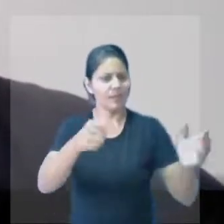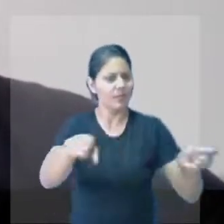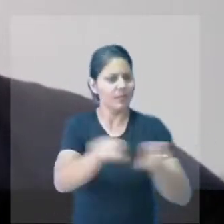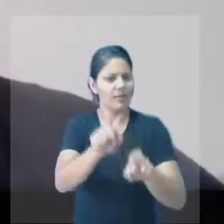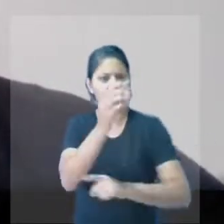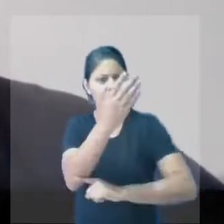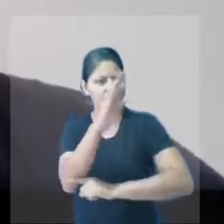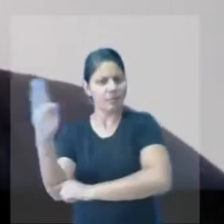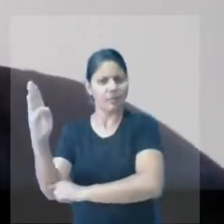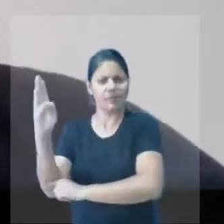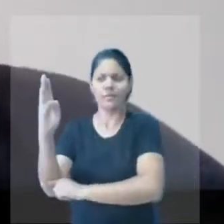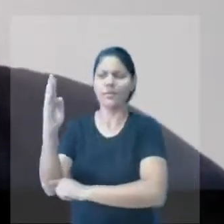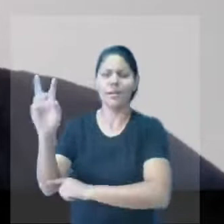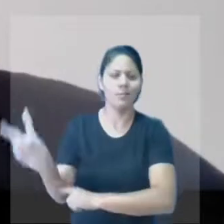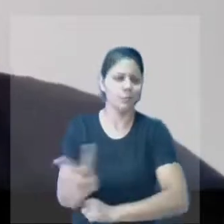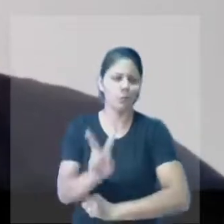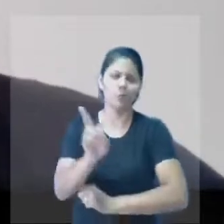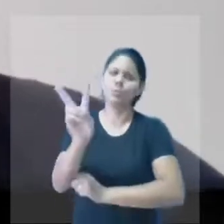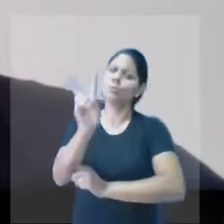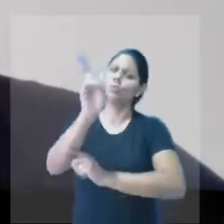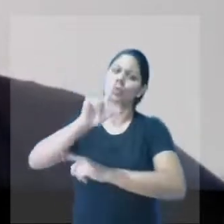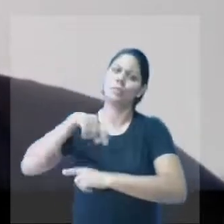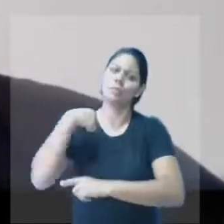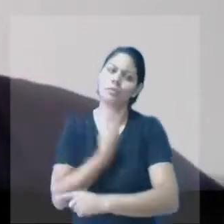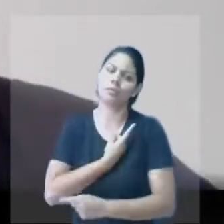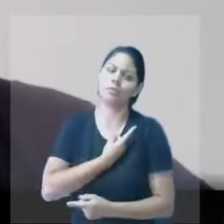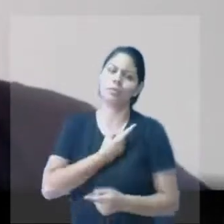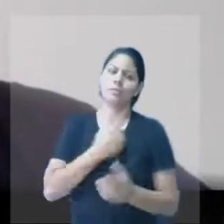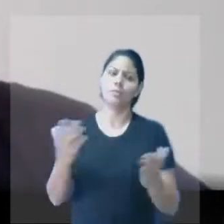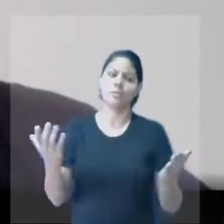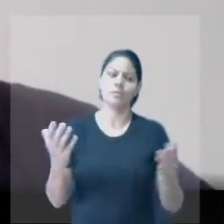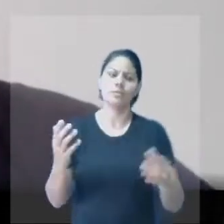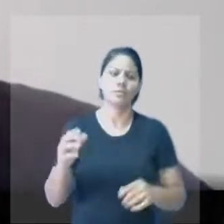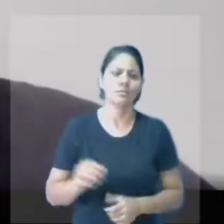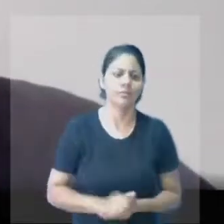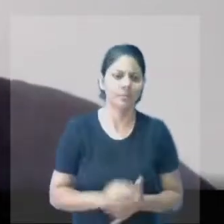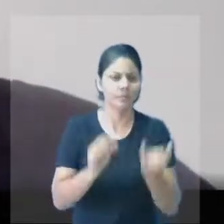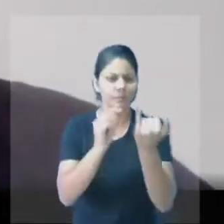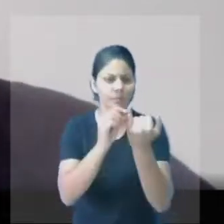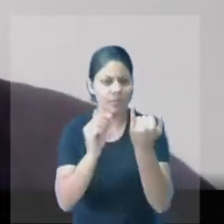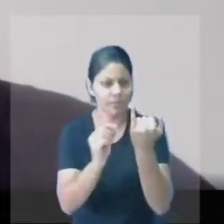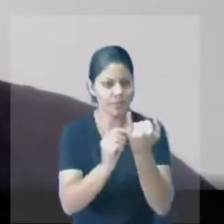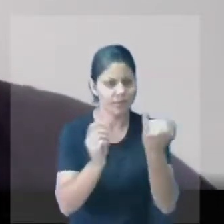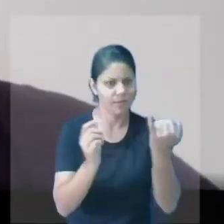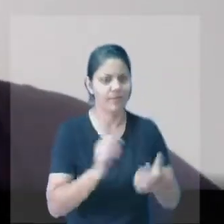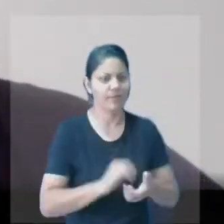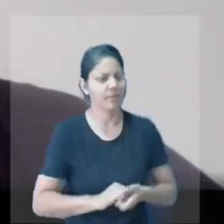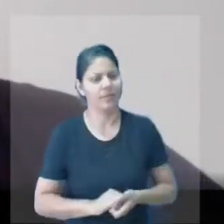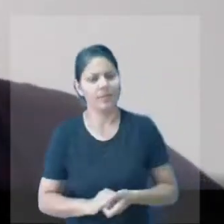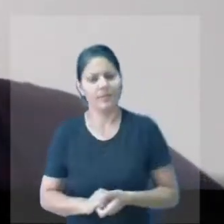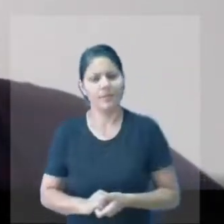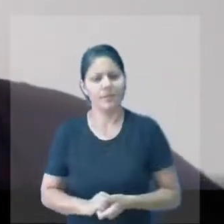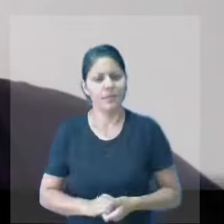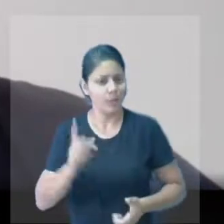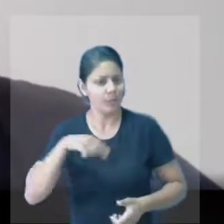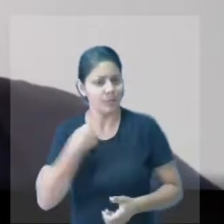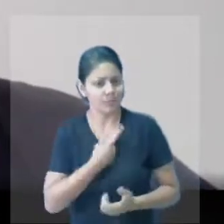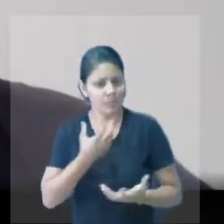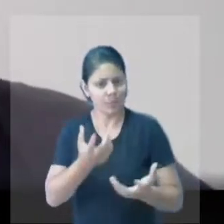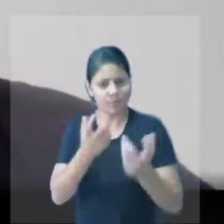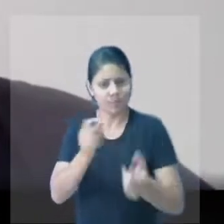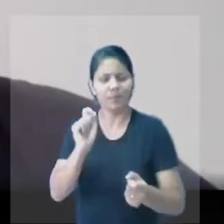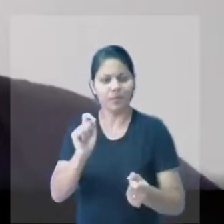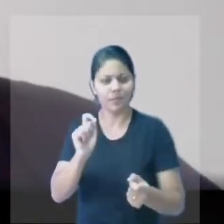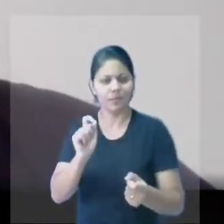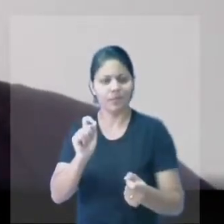um valor incrível para a nossa instituição e a gente espera poder estar sempre atendendo vocês